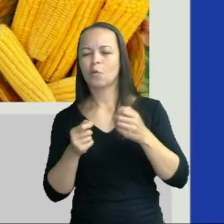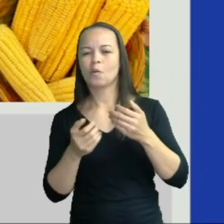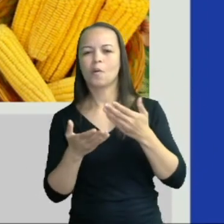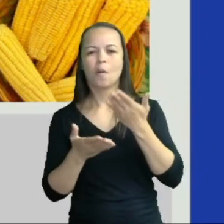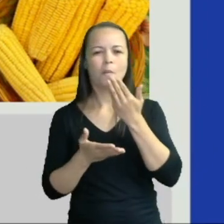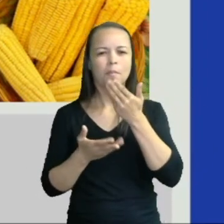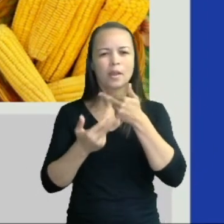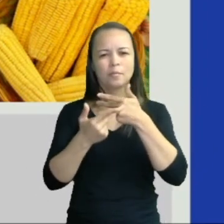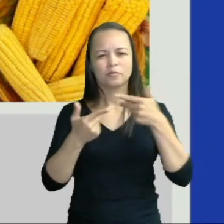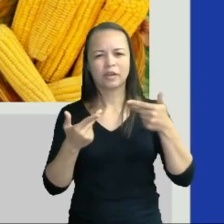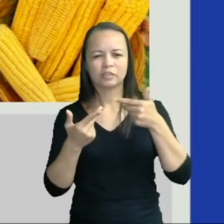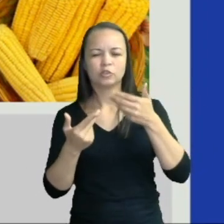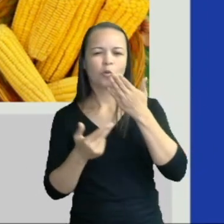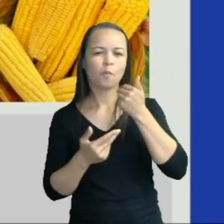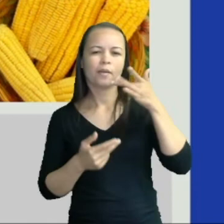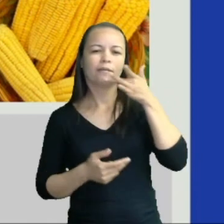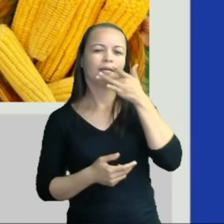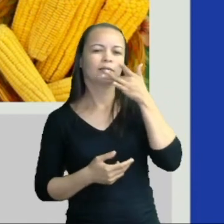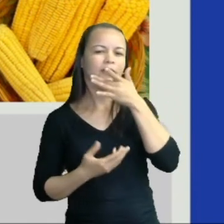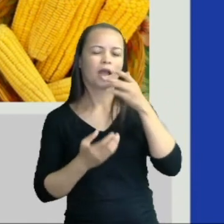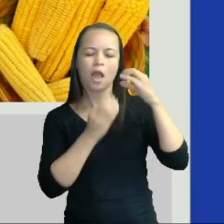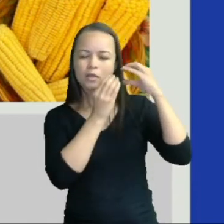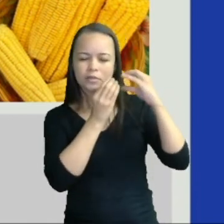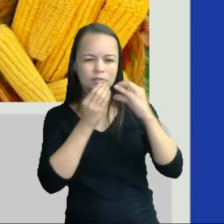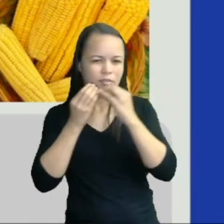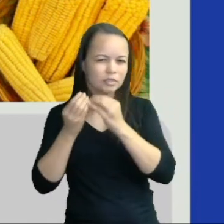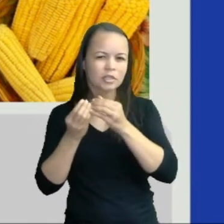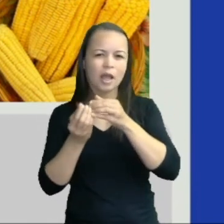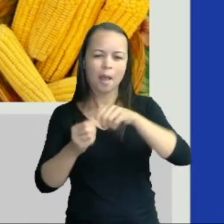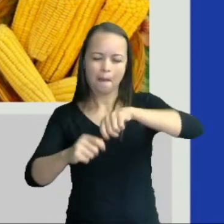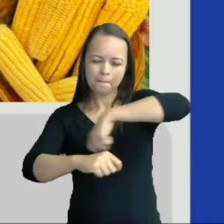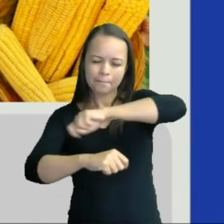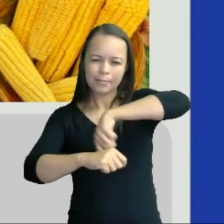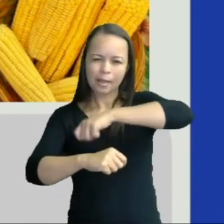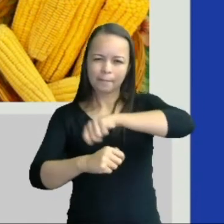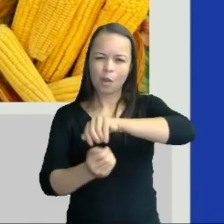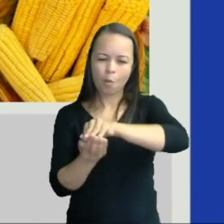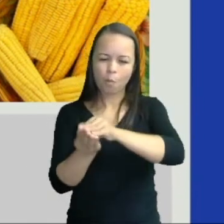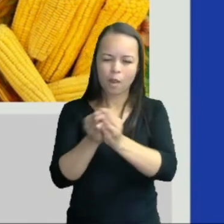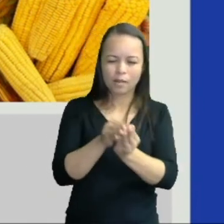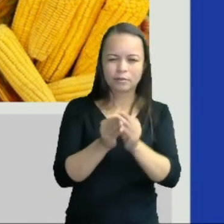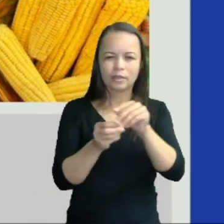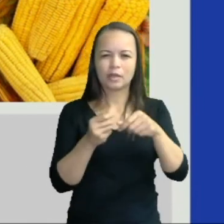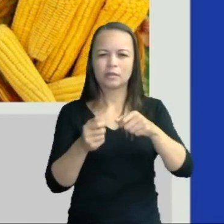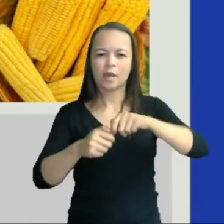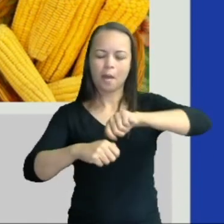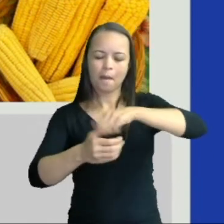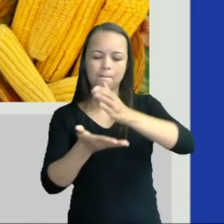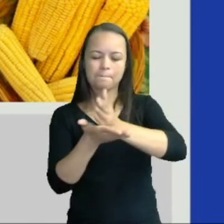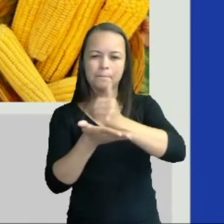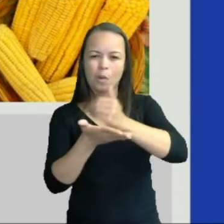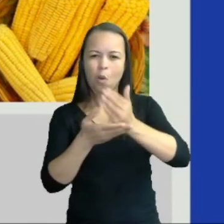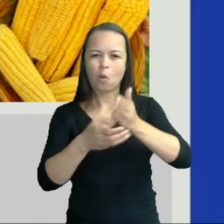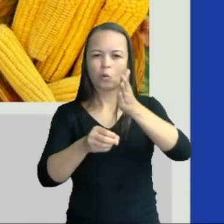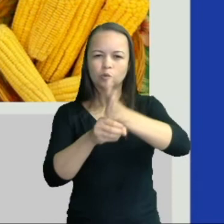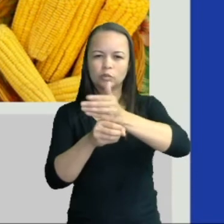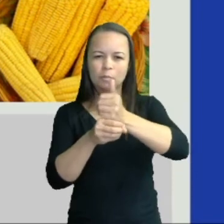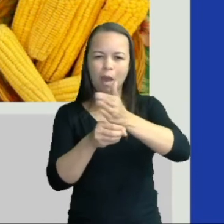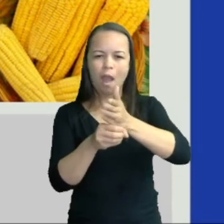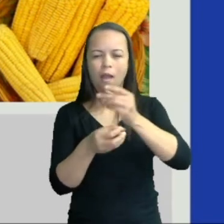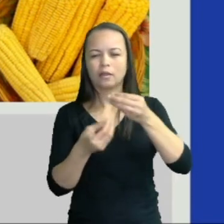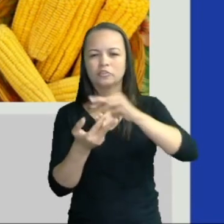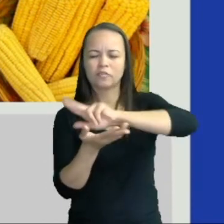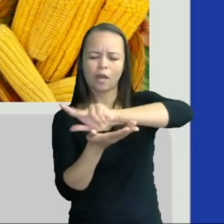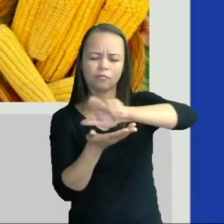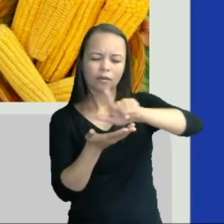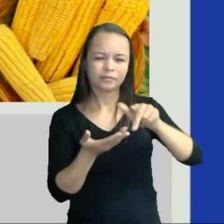canjica, pamonha, milho verde, bolo de milho, bolo de macaxeira. E aí, o que é que se